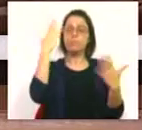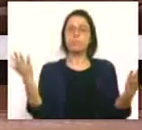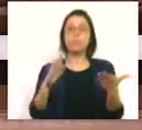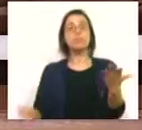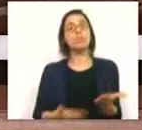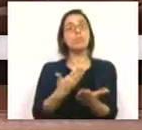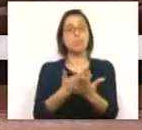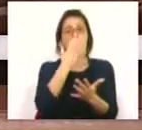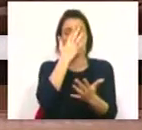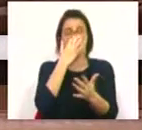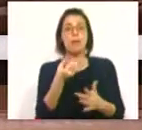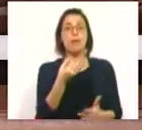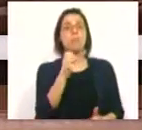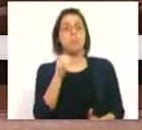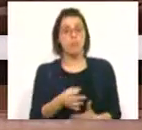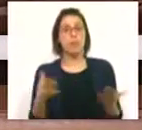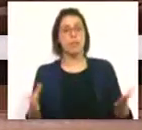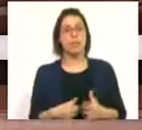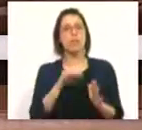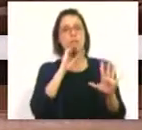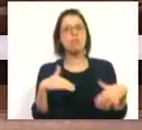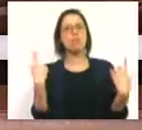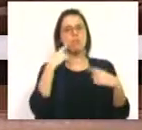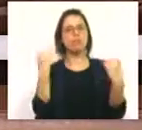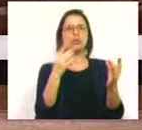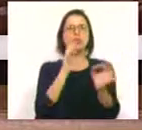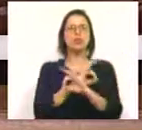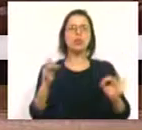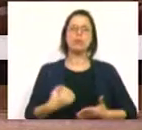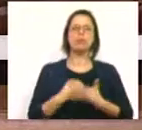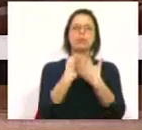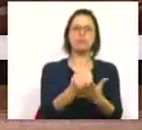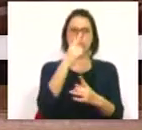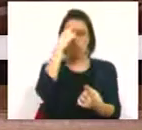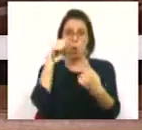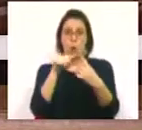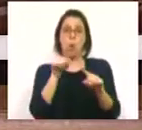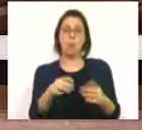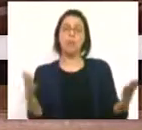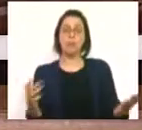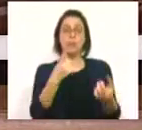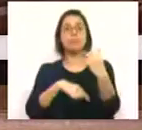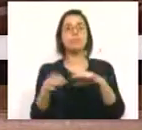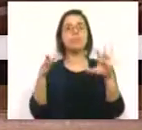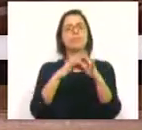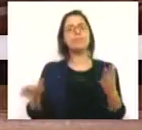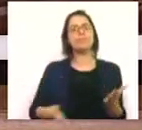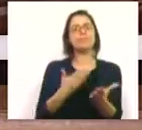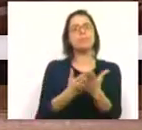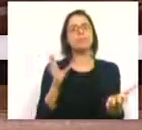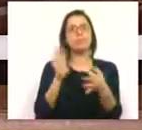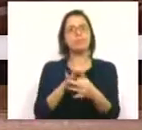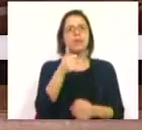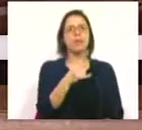as propostas do Partido Comunista Português podem representar um excelente contributo nesse propósito. Relativamente às propostas